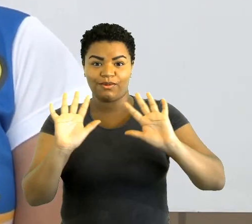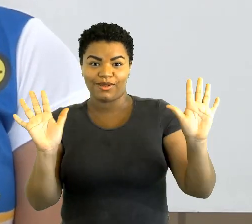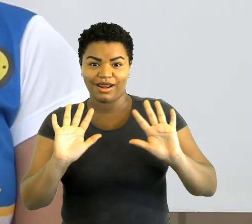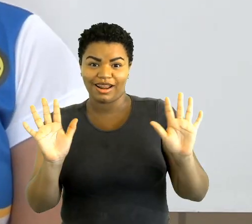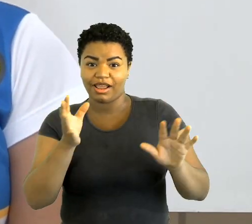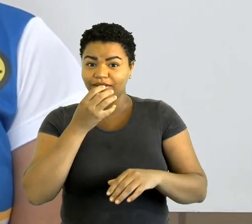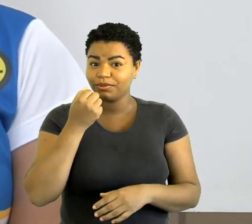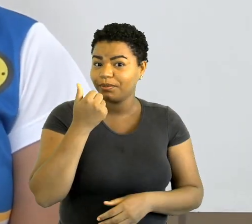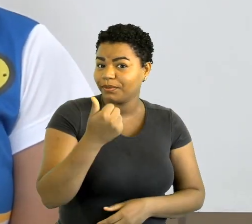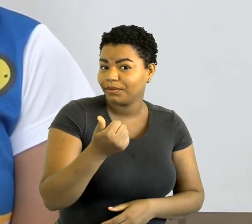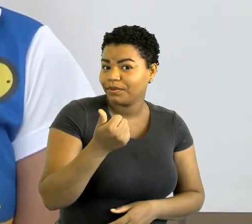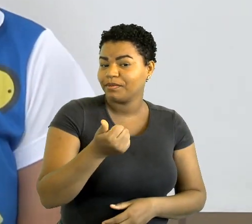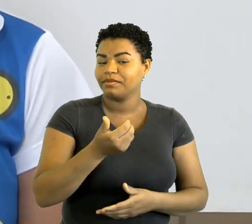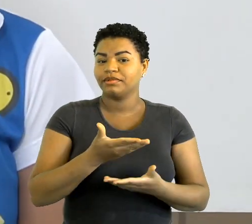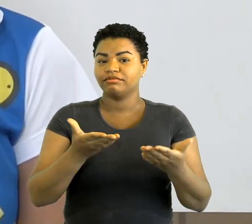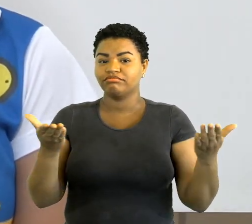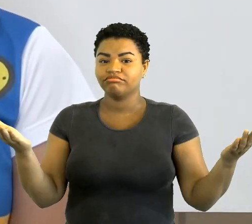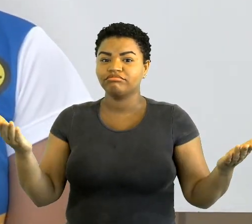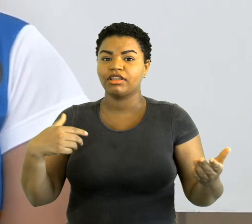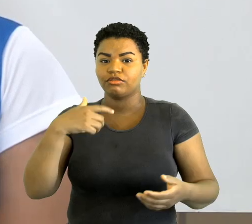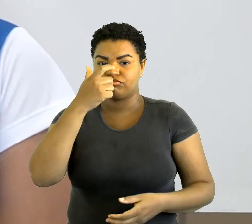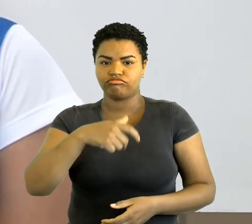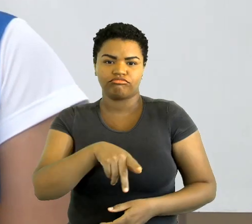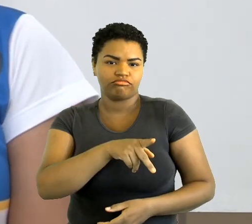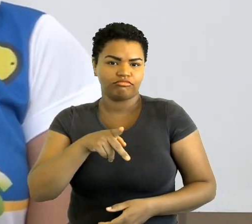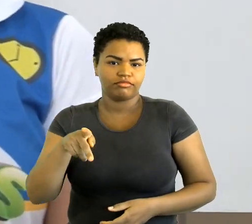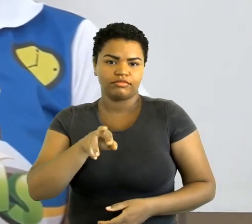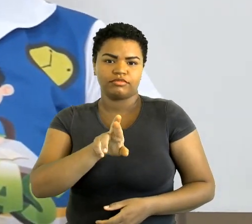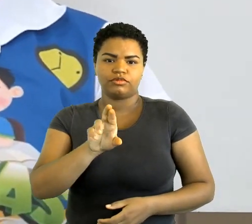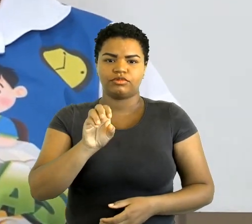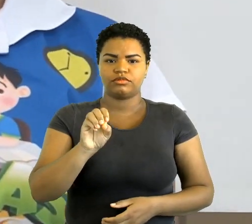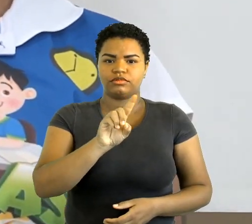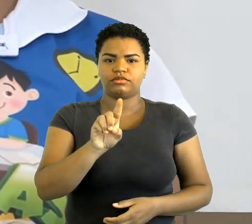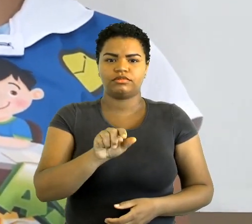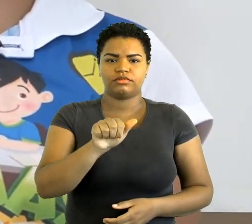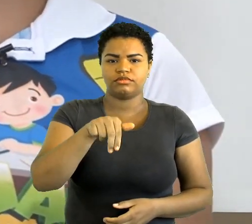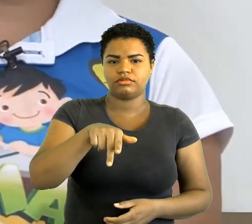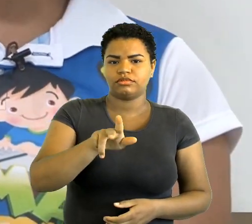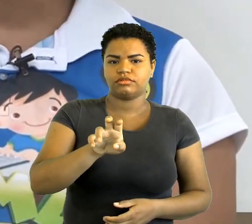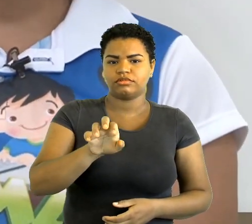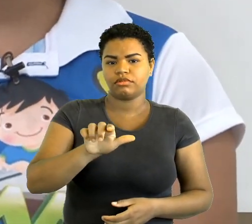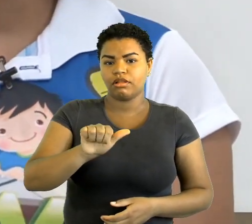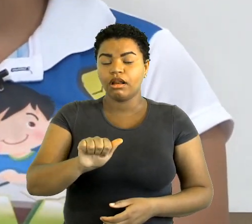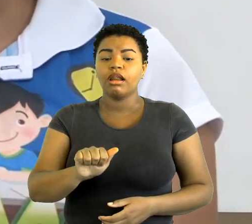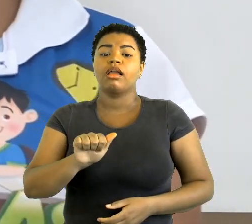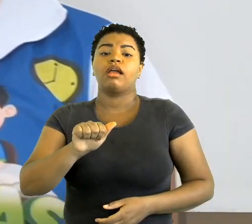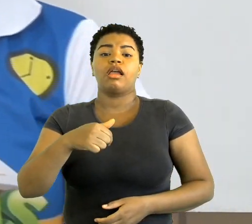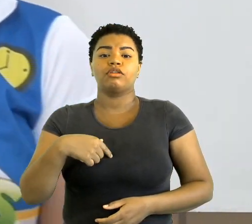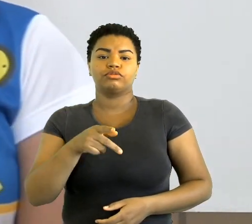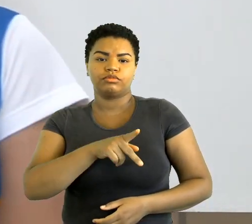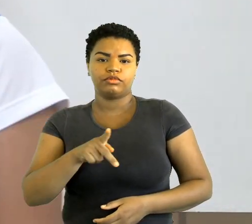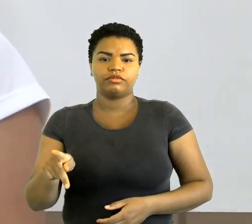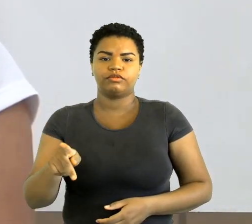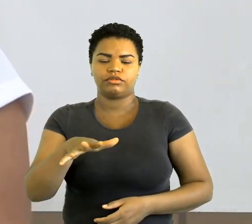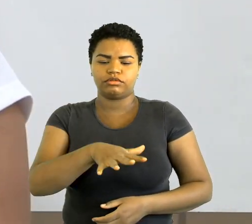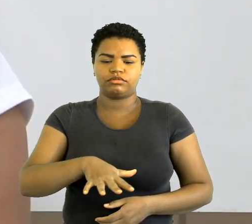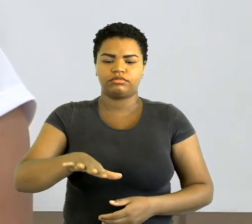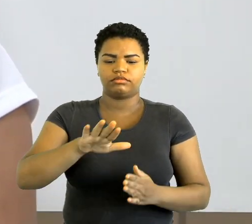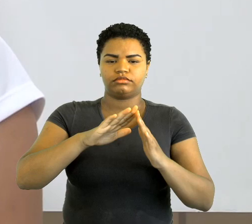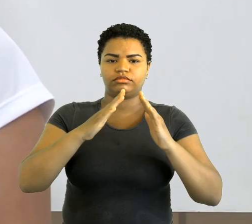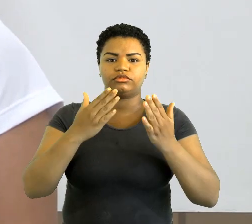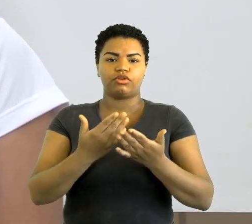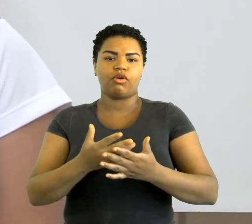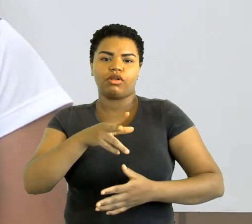pessoal, tudo bem? Eu sou a professora Rosângela, sou professora da Rede Municipal de Ensino. Atualmente